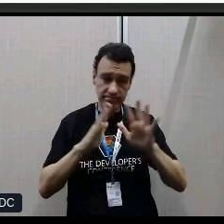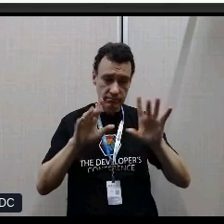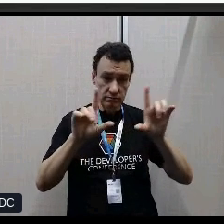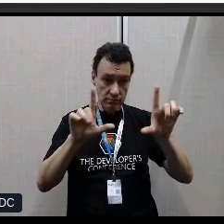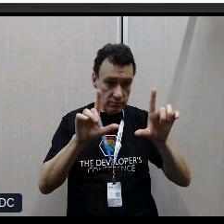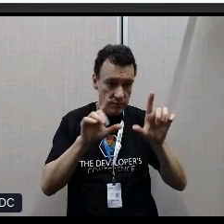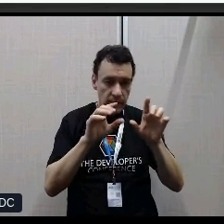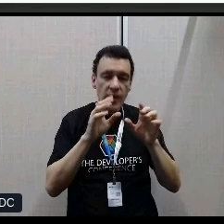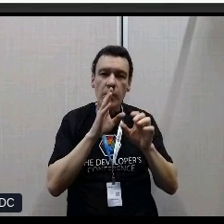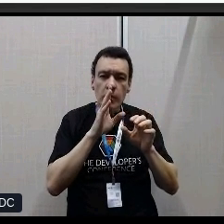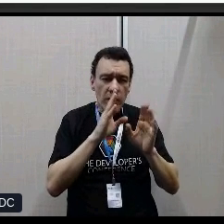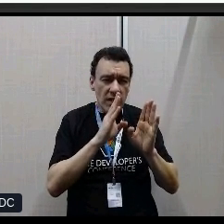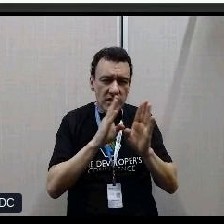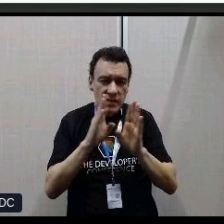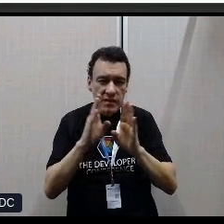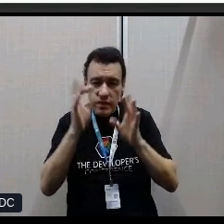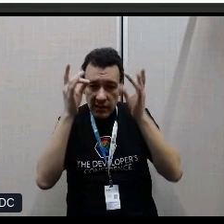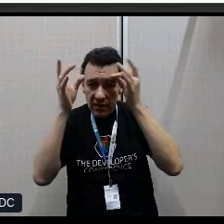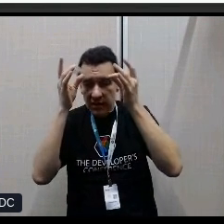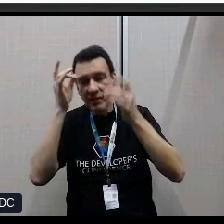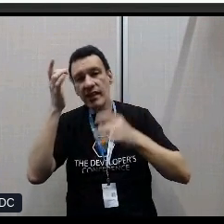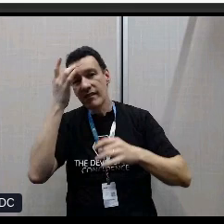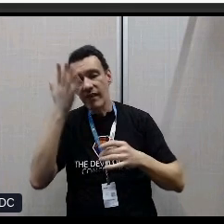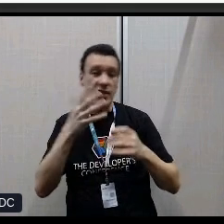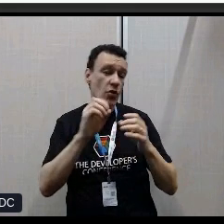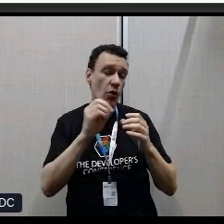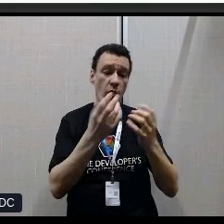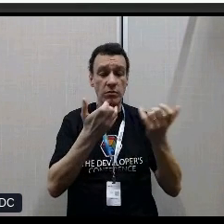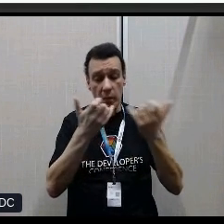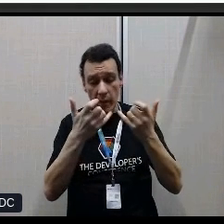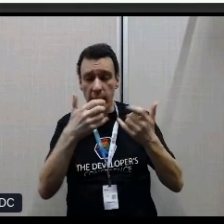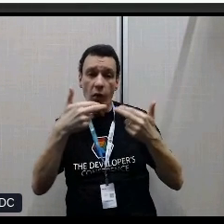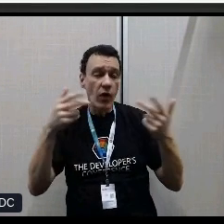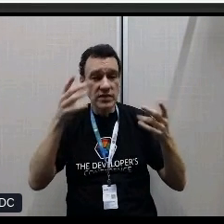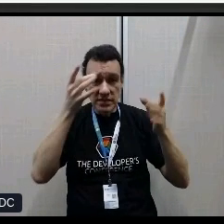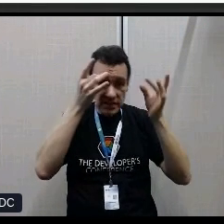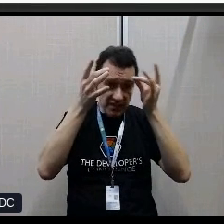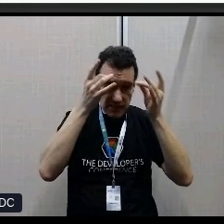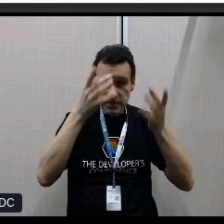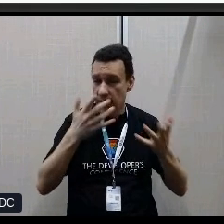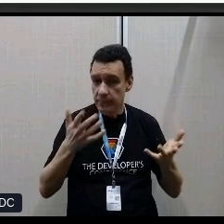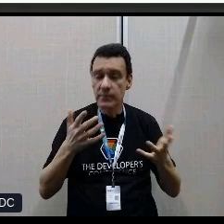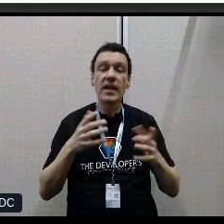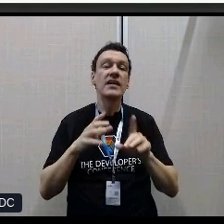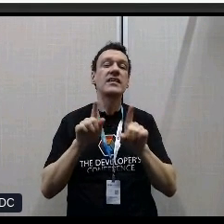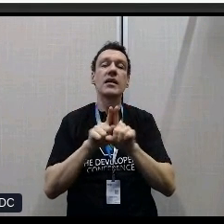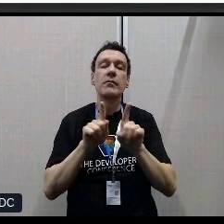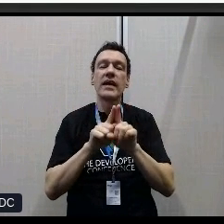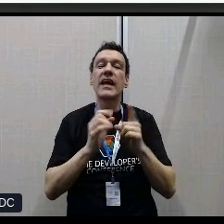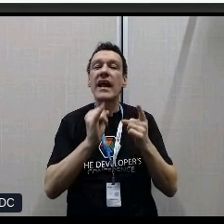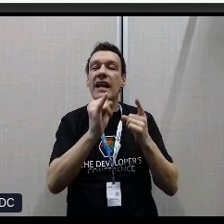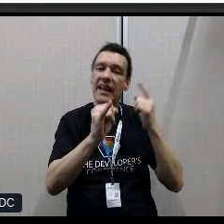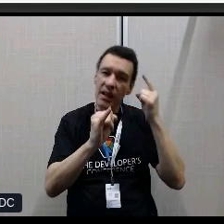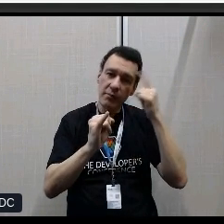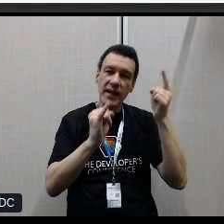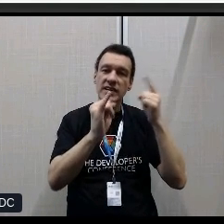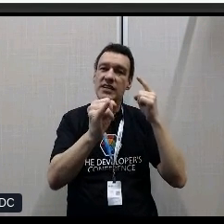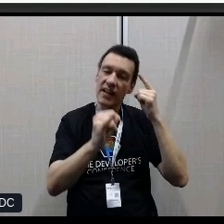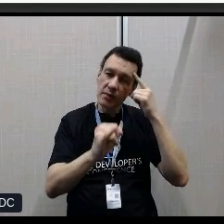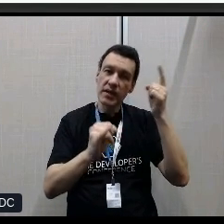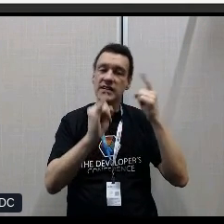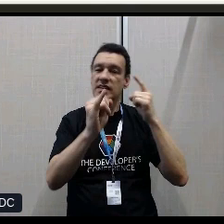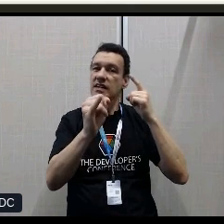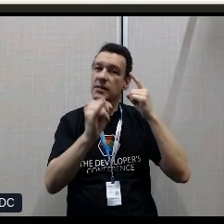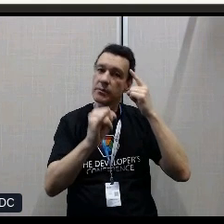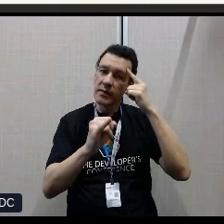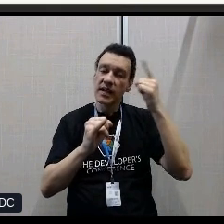reter o conhecimento. E lembretes constantes. O que eu tenho que lembrar a pessoa usuária, frequência e por que